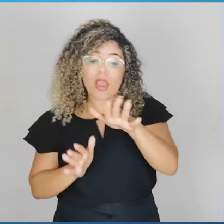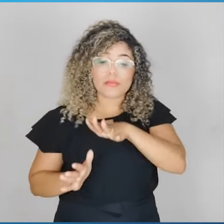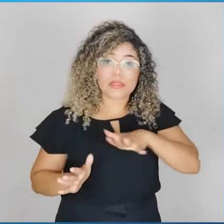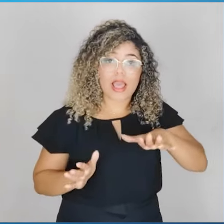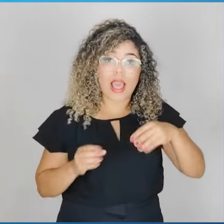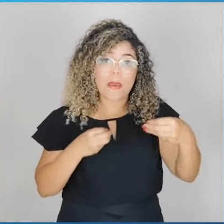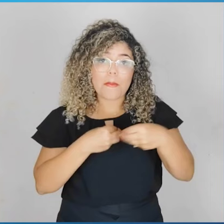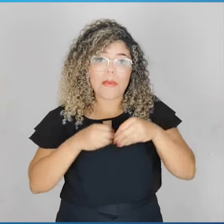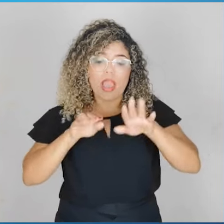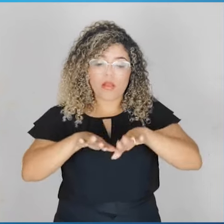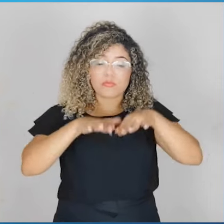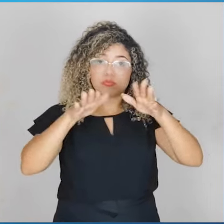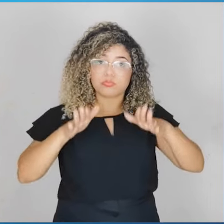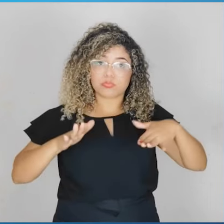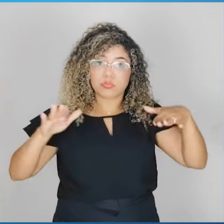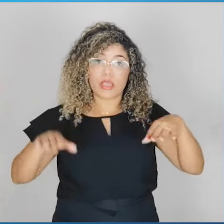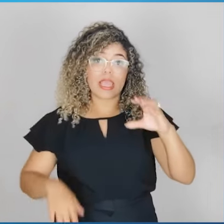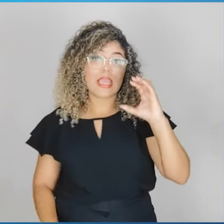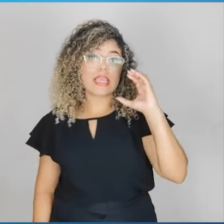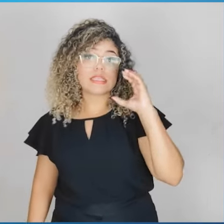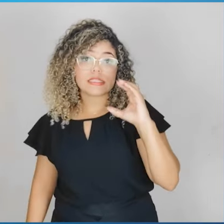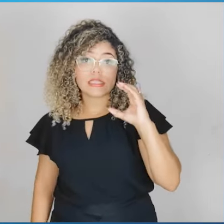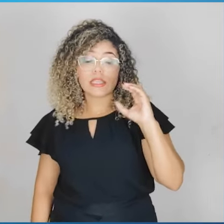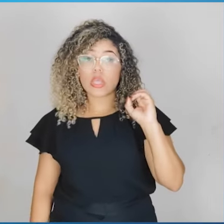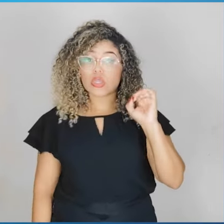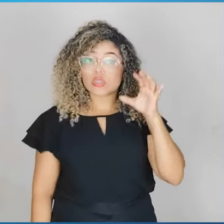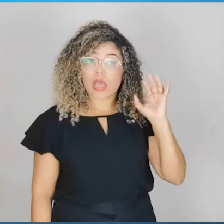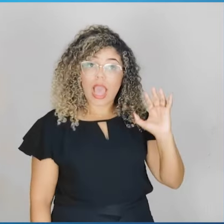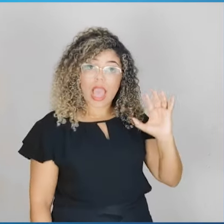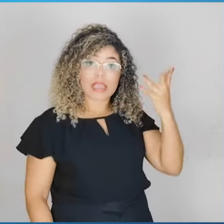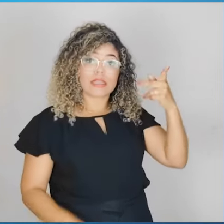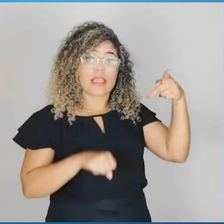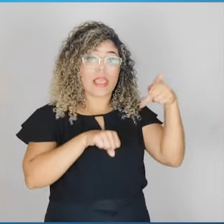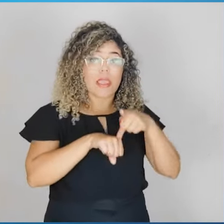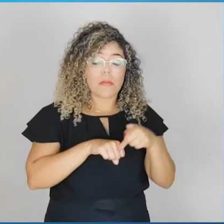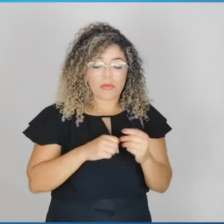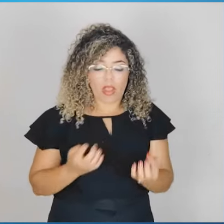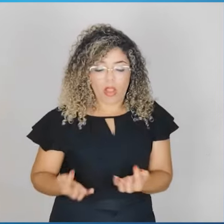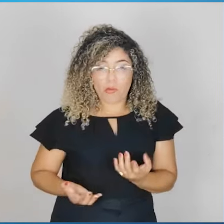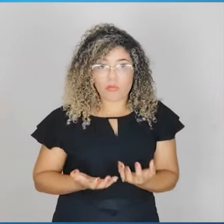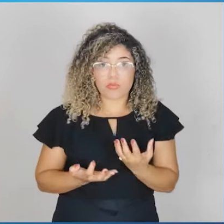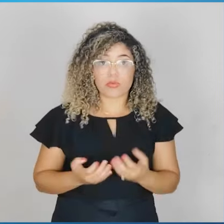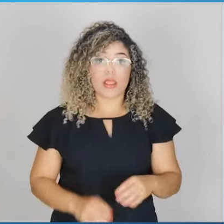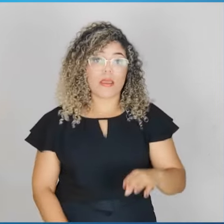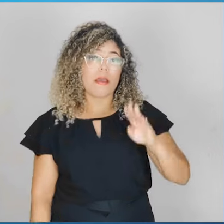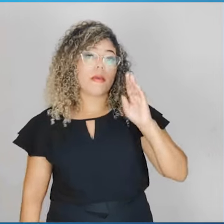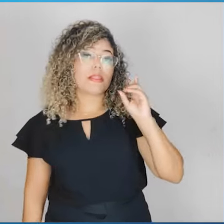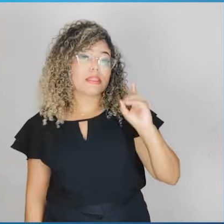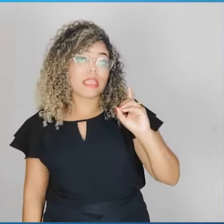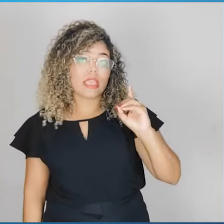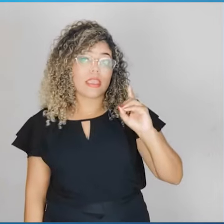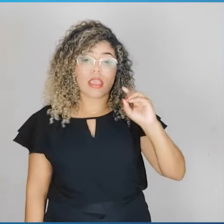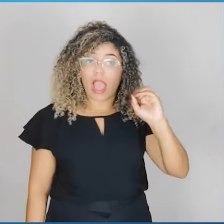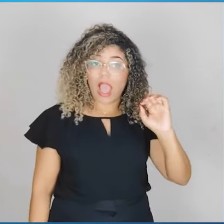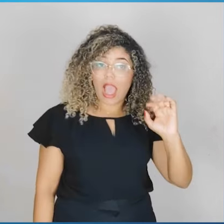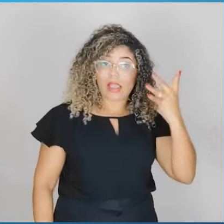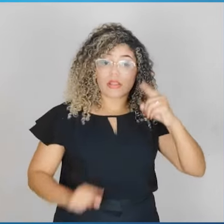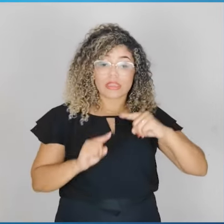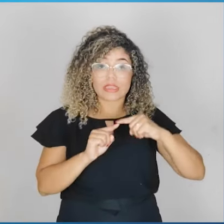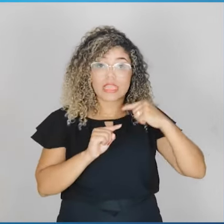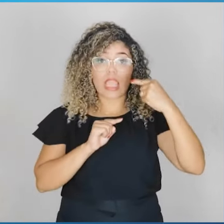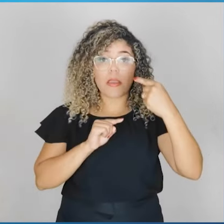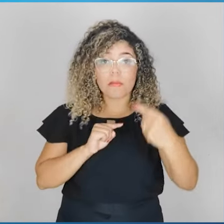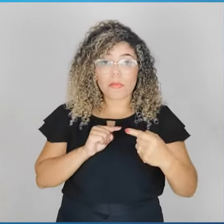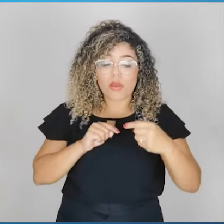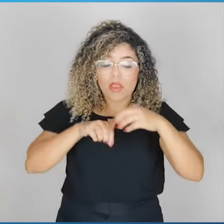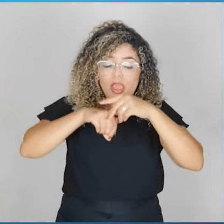oceânicas. Letra C, só atua em rochas magmáticas. Letra D, só pode ocorrer após o processo de